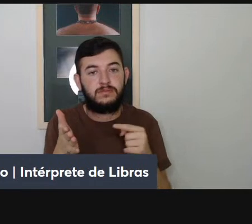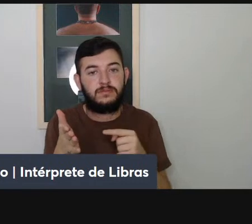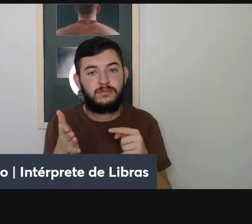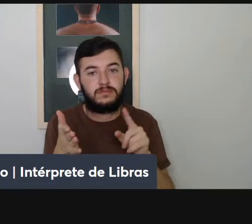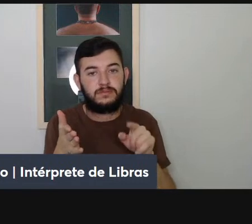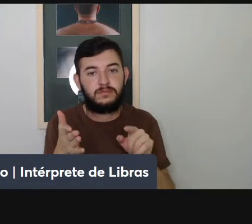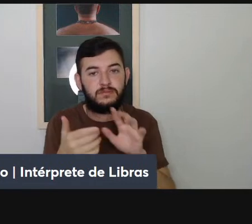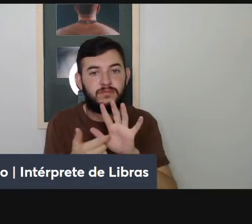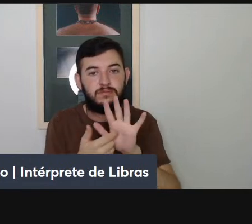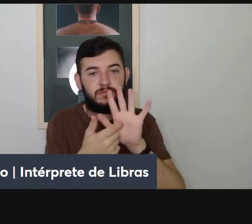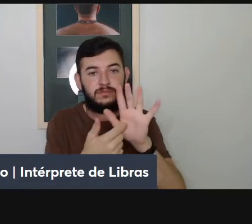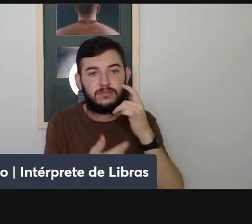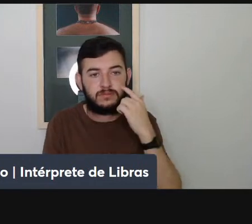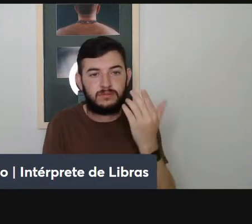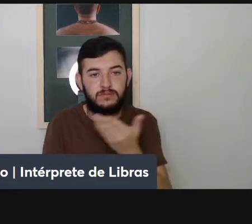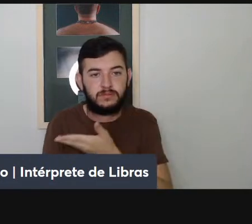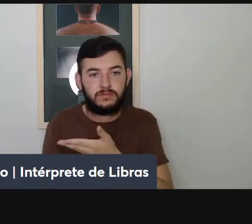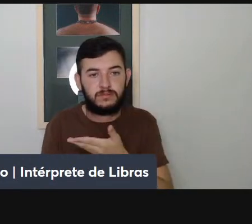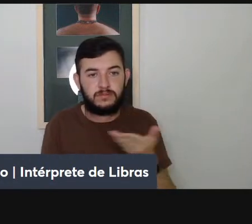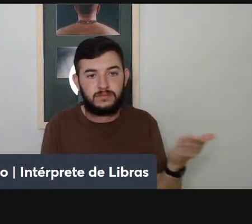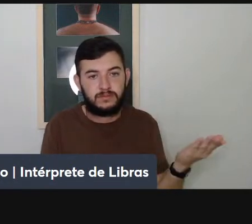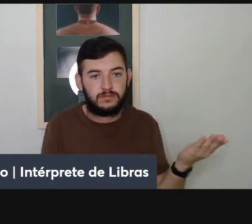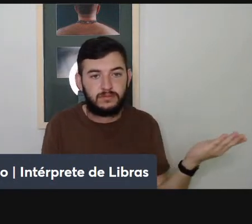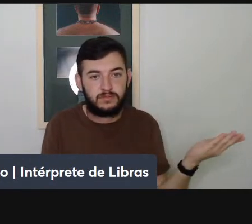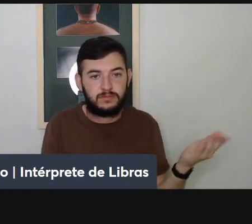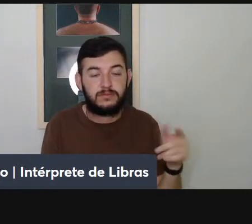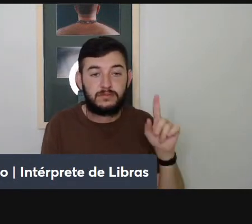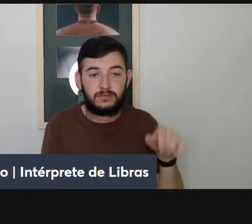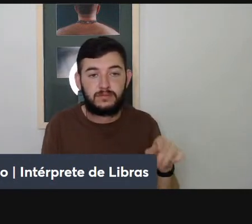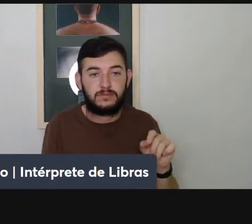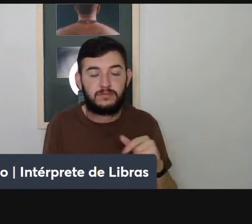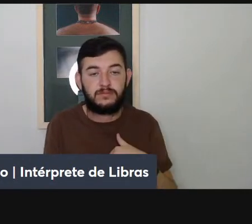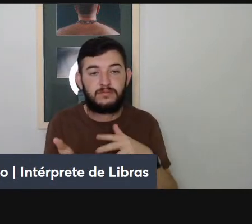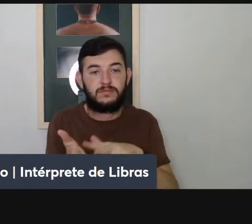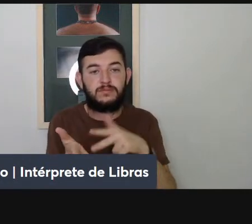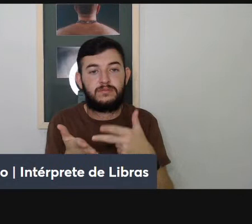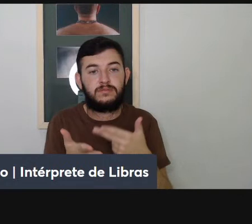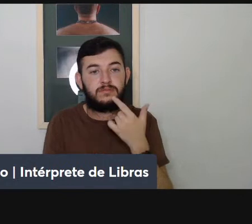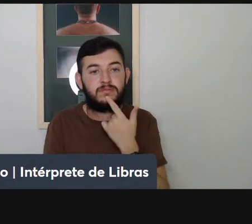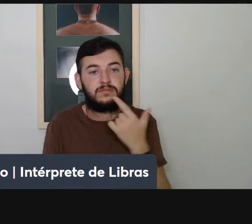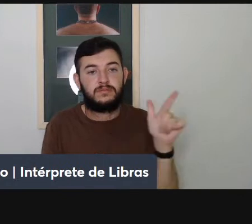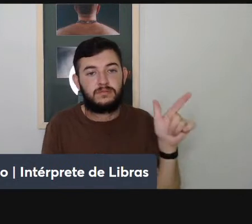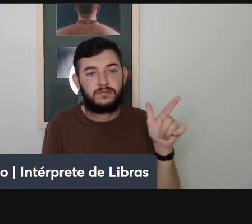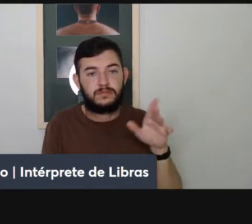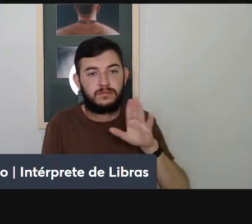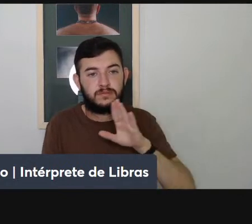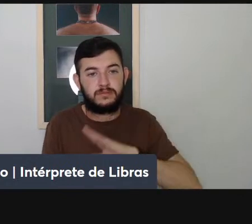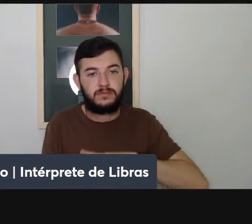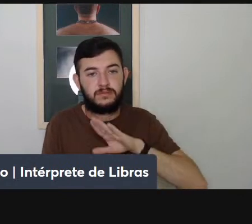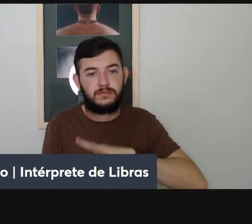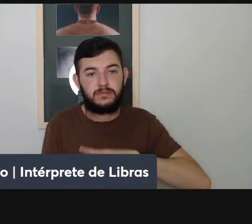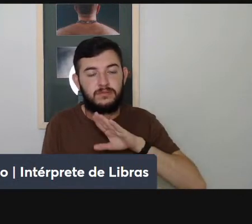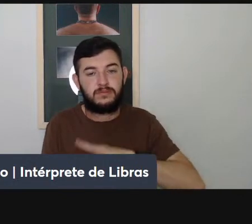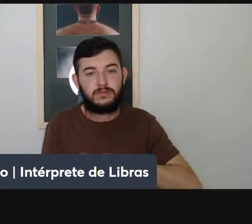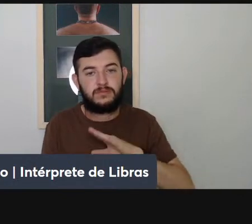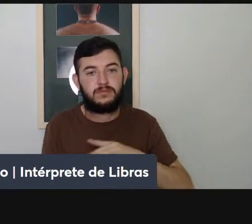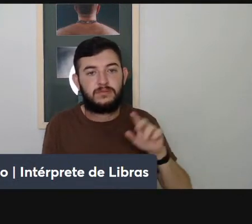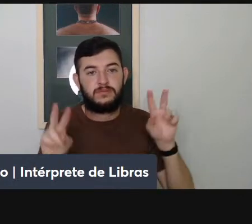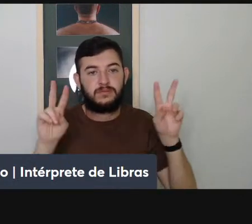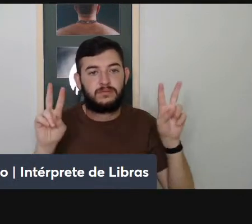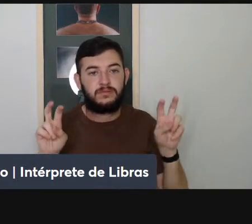esse livro que eu já falei anteriormente, né, que foi traduzido então para o português com o título Estabelecendo a